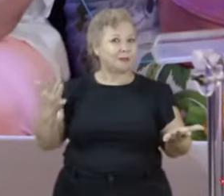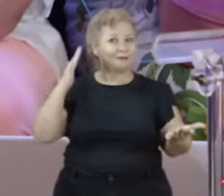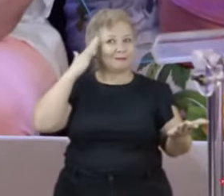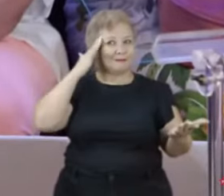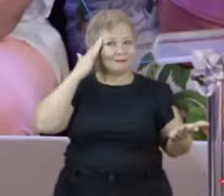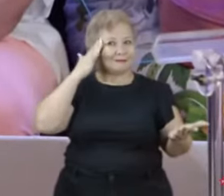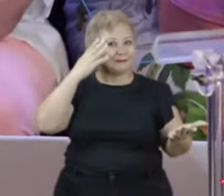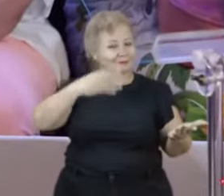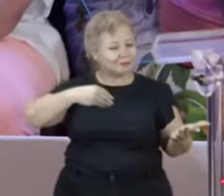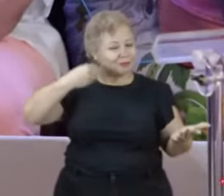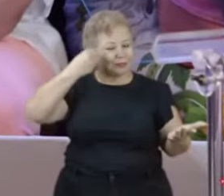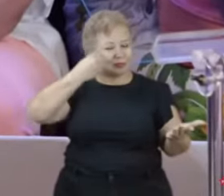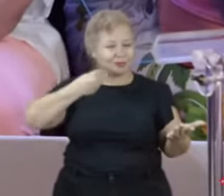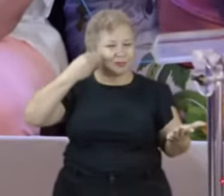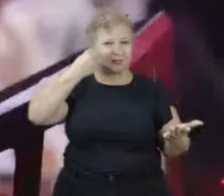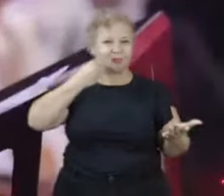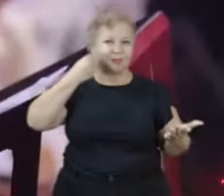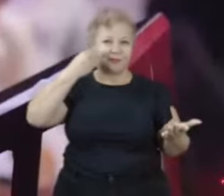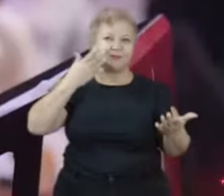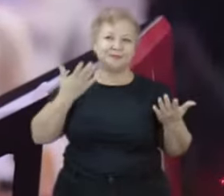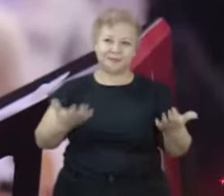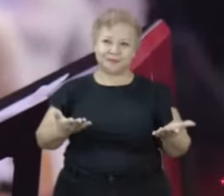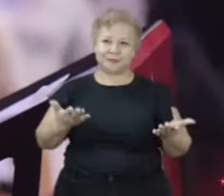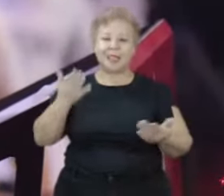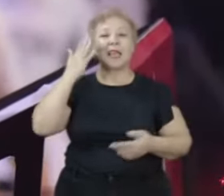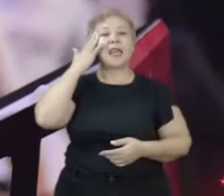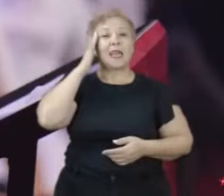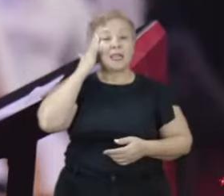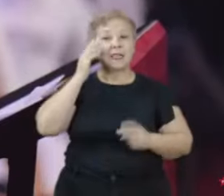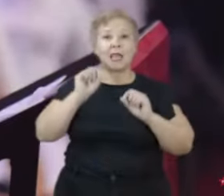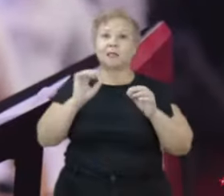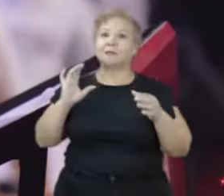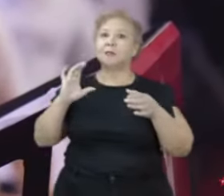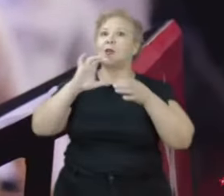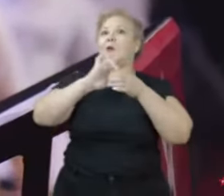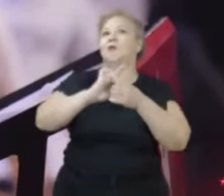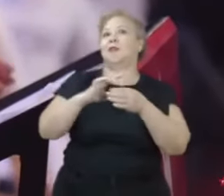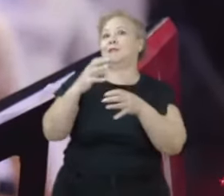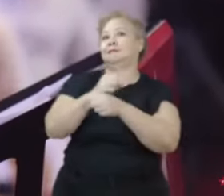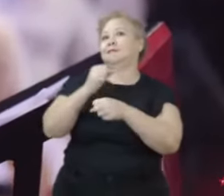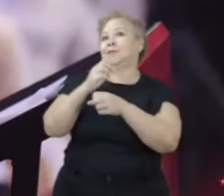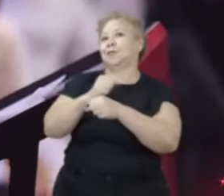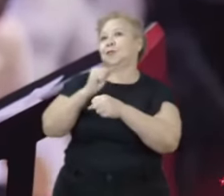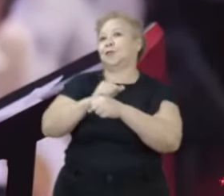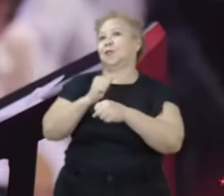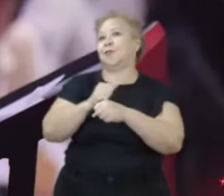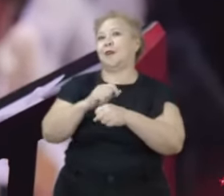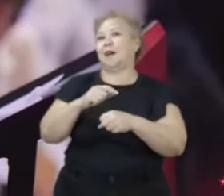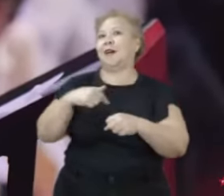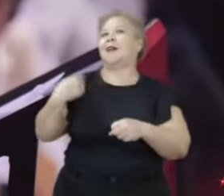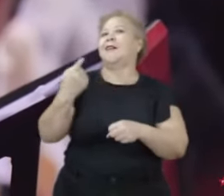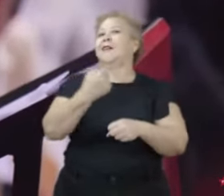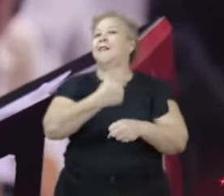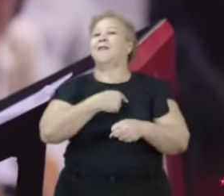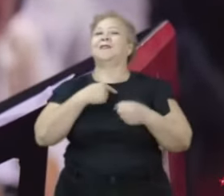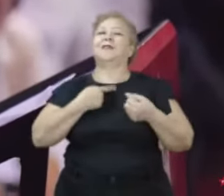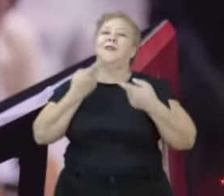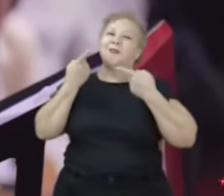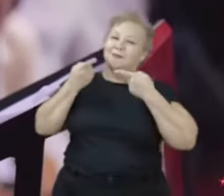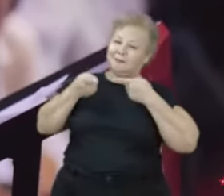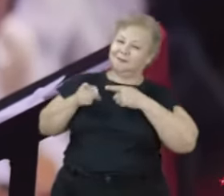mais experiente, e entendo que unir e somar vai ser o nosso grande